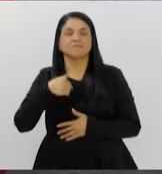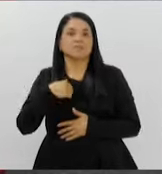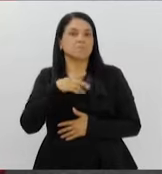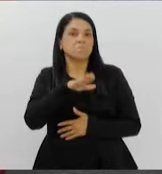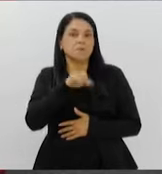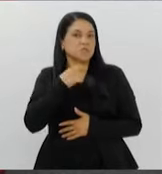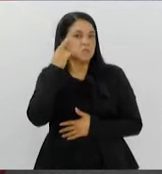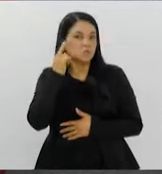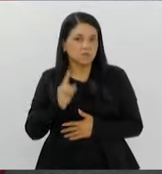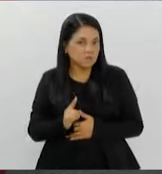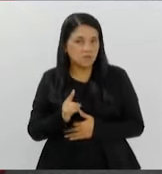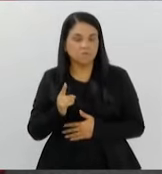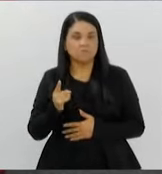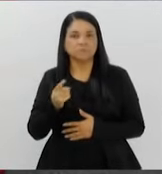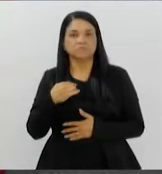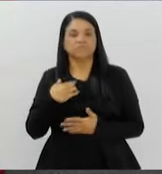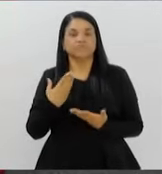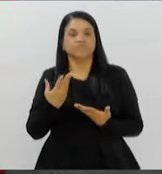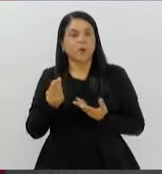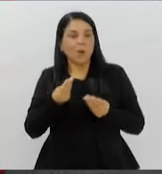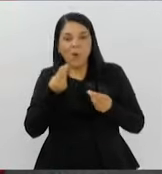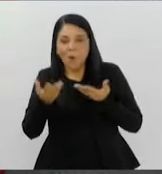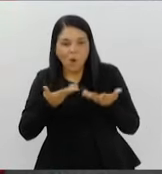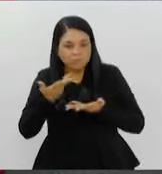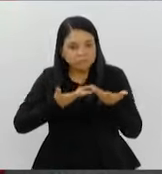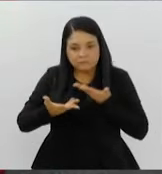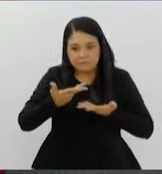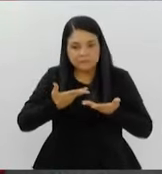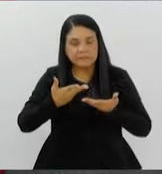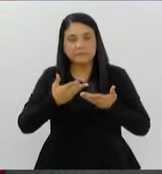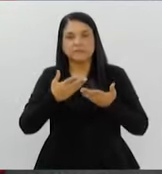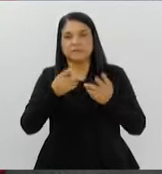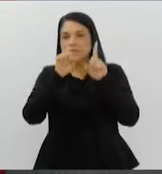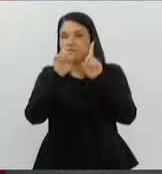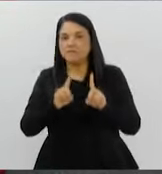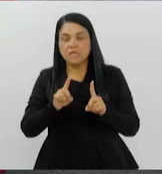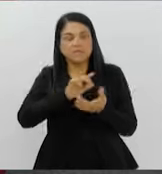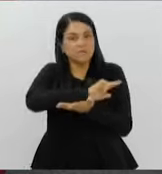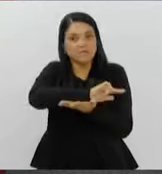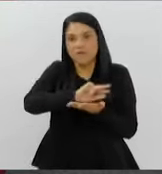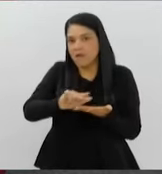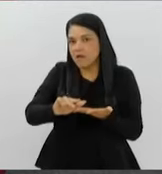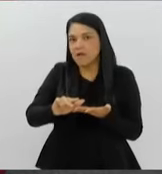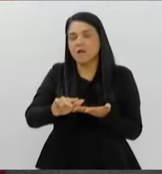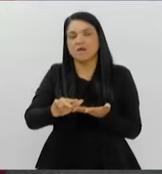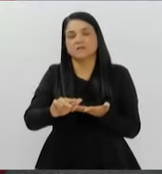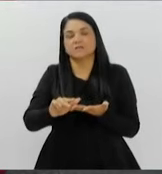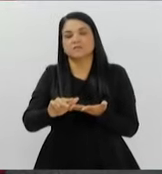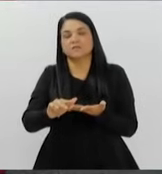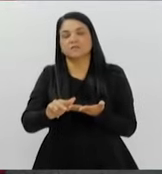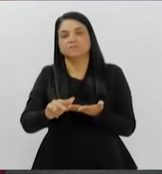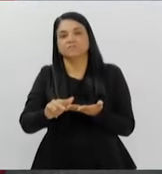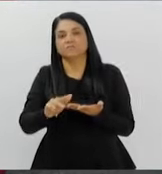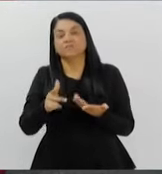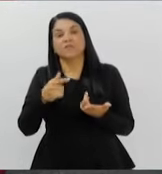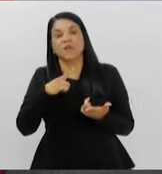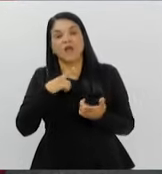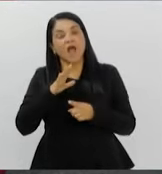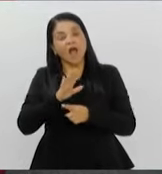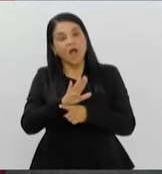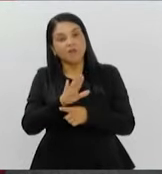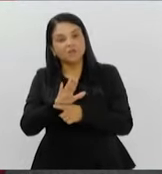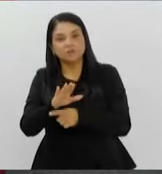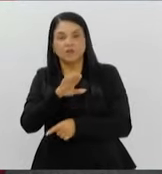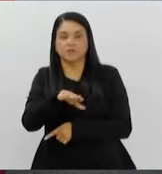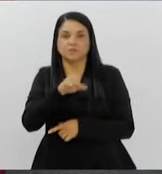a gente entende muito bem, não sabe lidar, porque as deficiências são infinitas, são múltiplas e tem várias nuances. Enfim, ajudar as